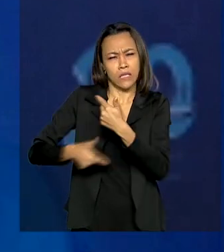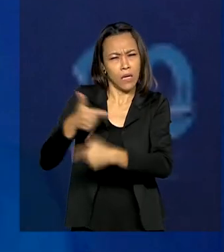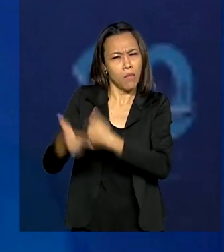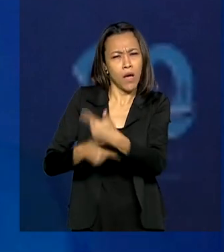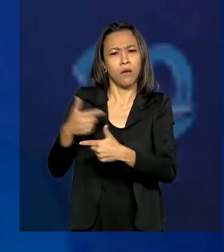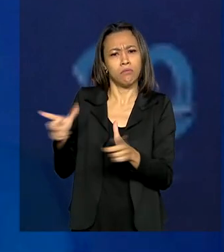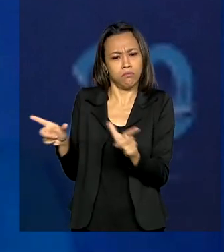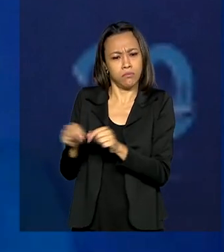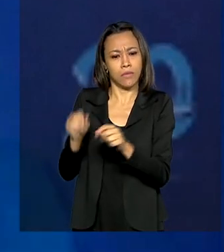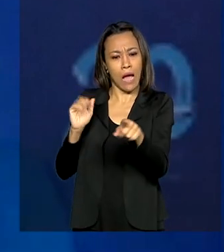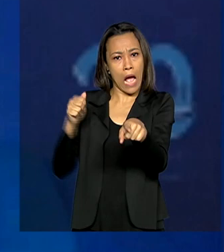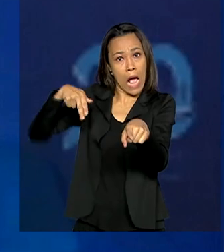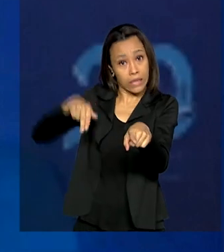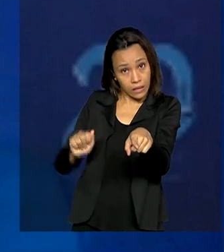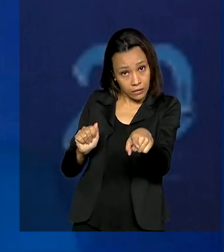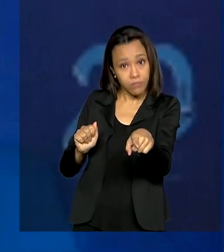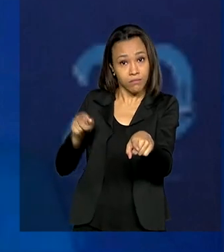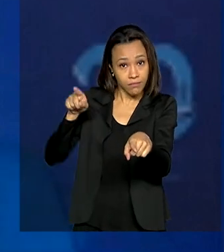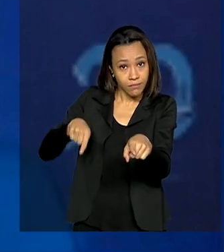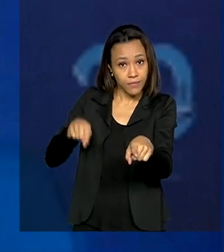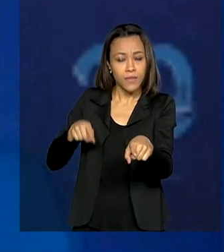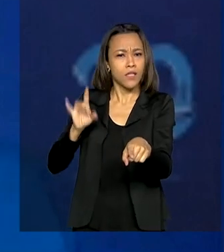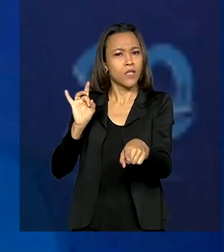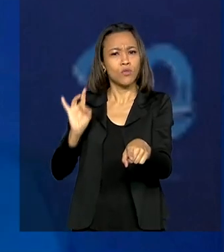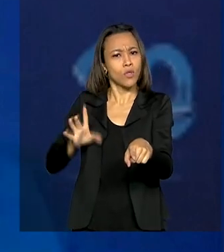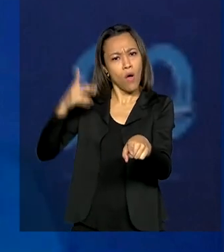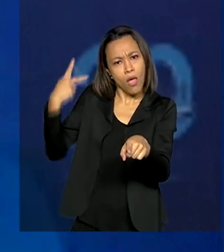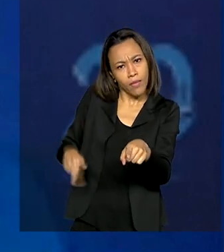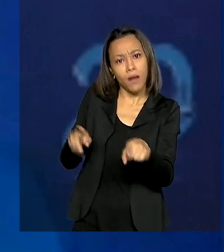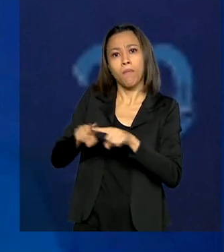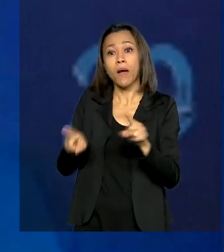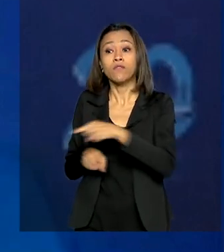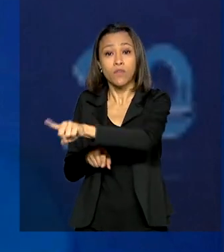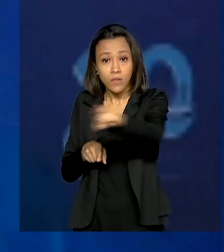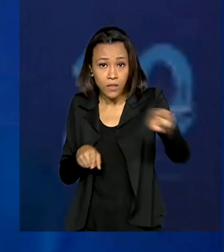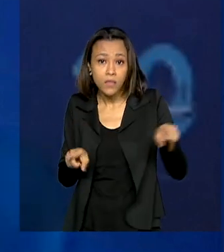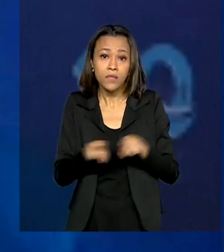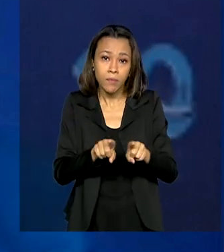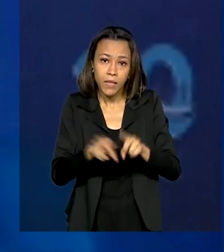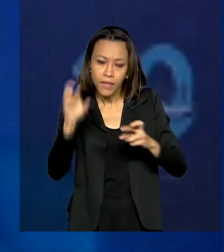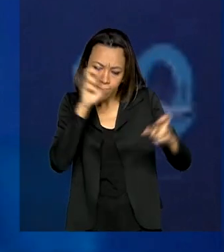Ana tem, mas que todos vocês envolvidos na fiscalização têm. Obrigado. Obrigado. Obrigado. Obrigado.